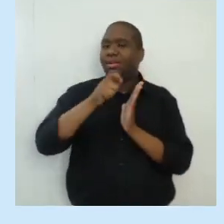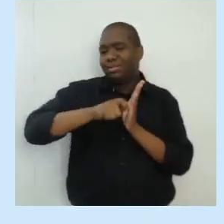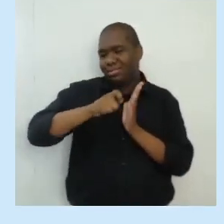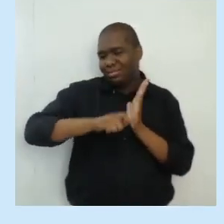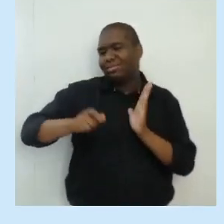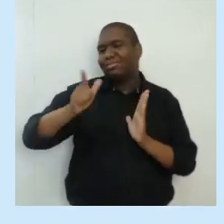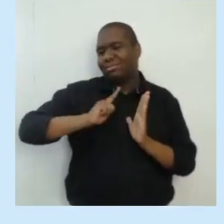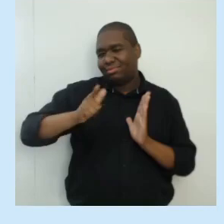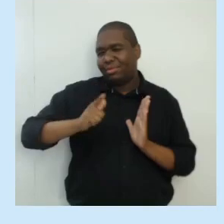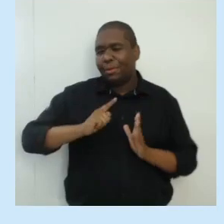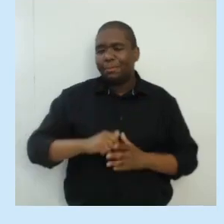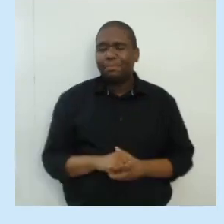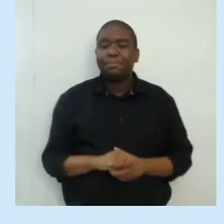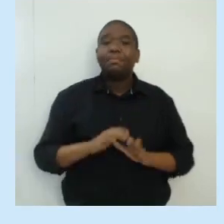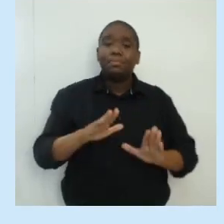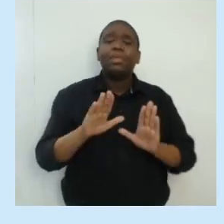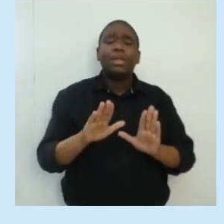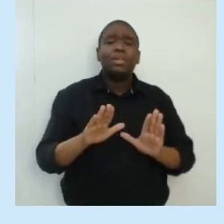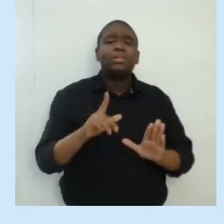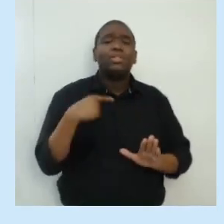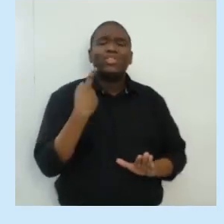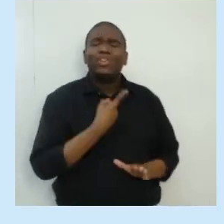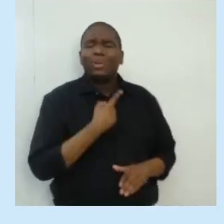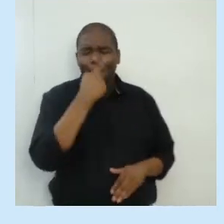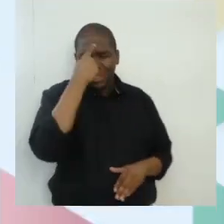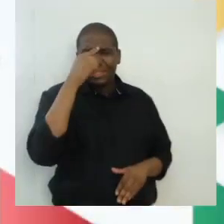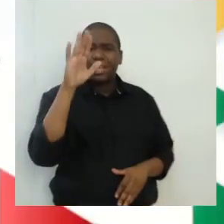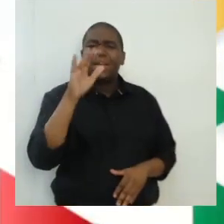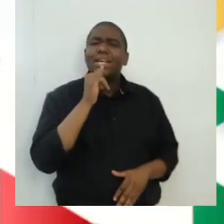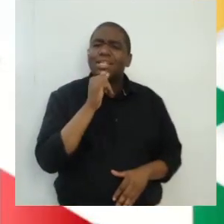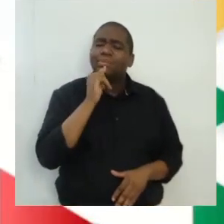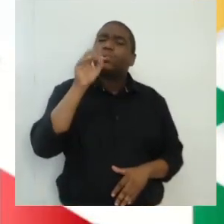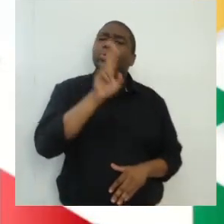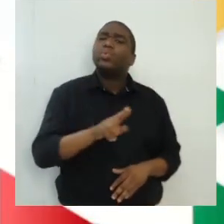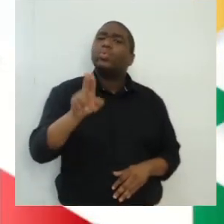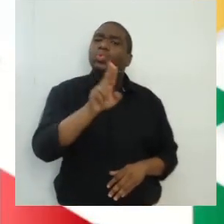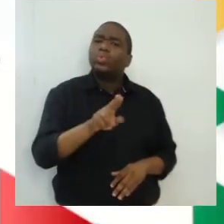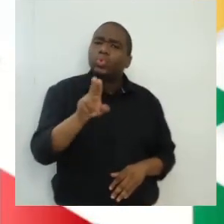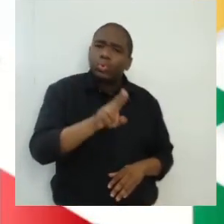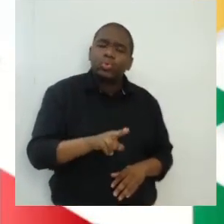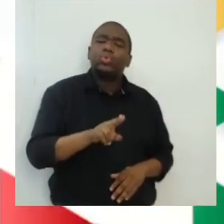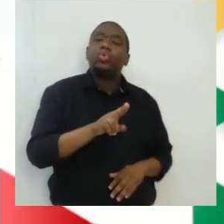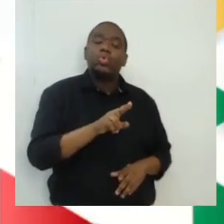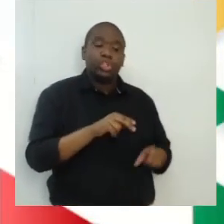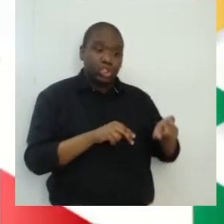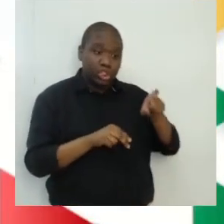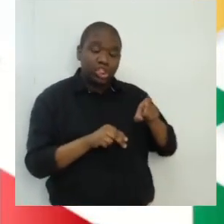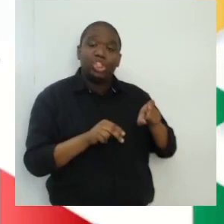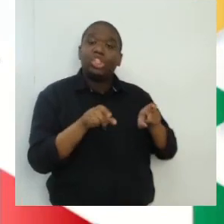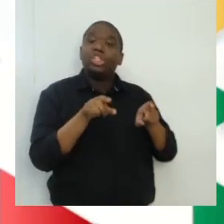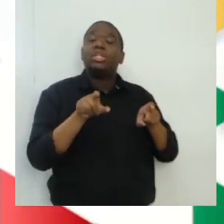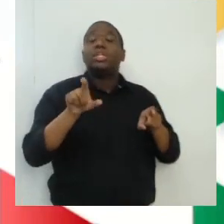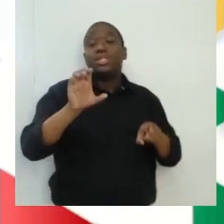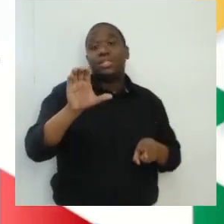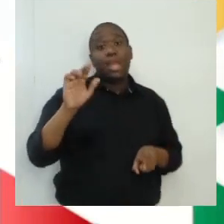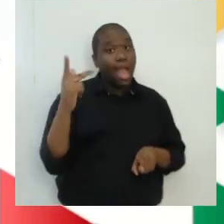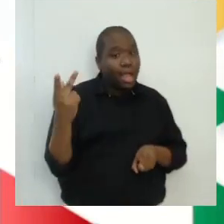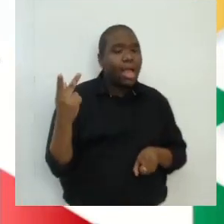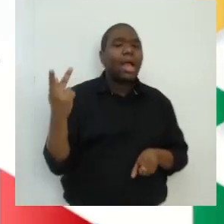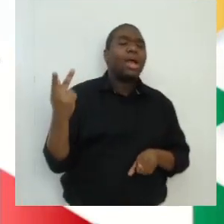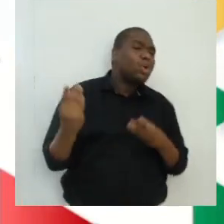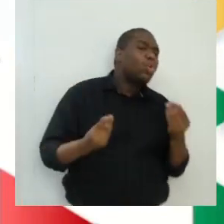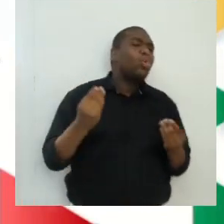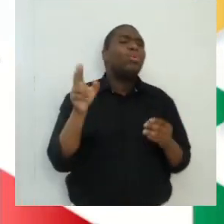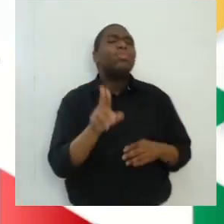Mas vamos voltar? Com relação ao uso do X e do CH, quando é que a gente utiliza? Para